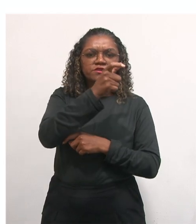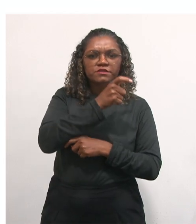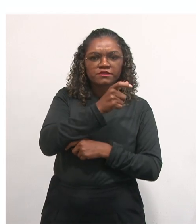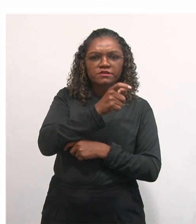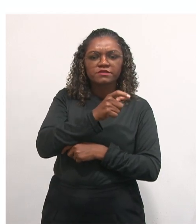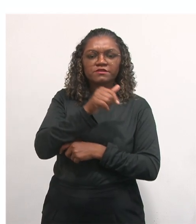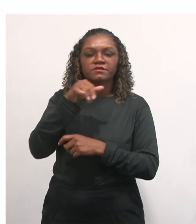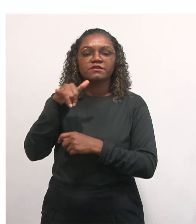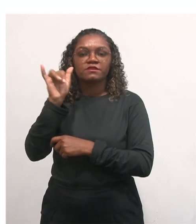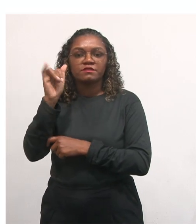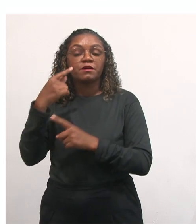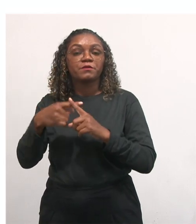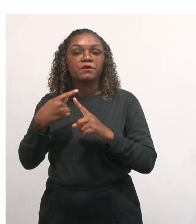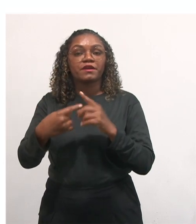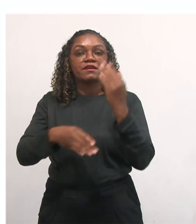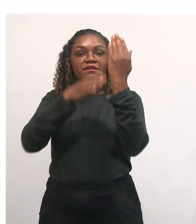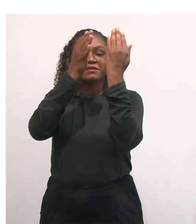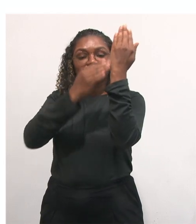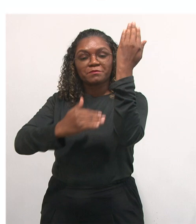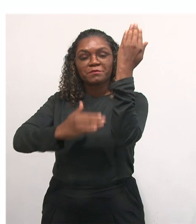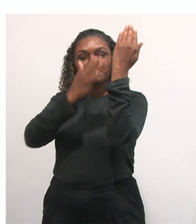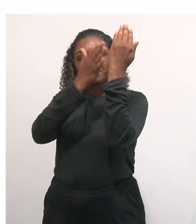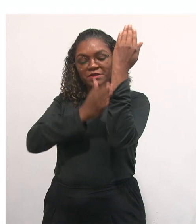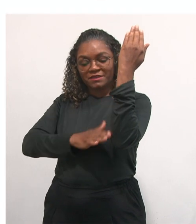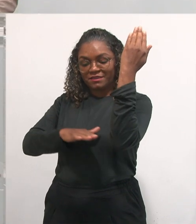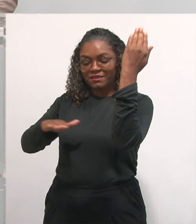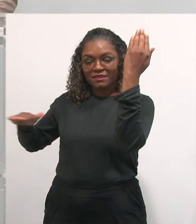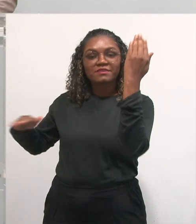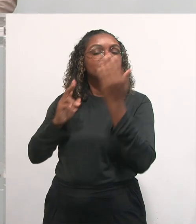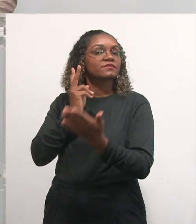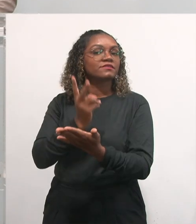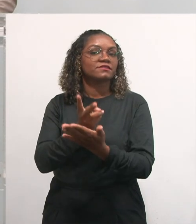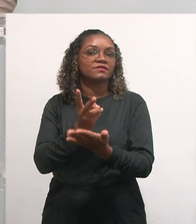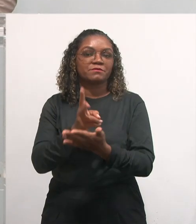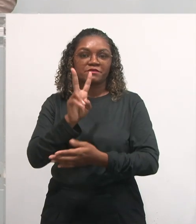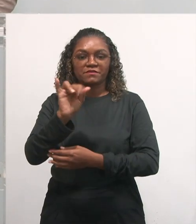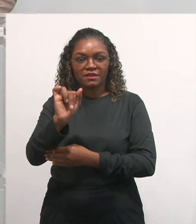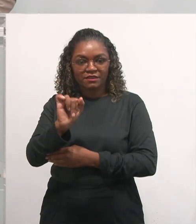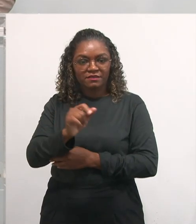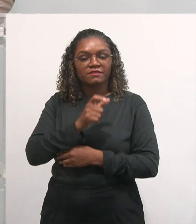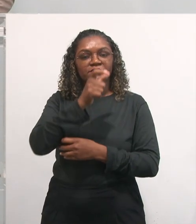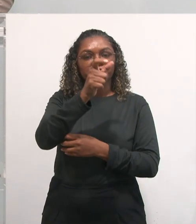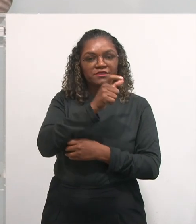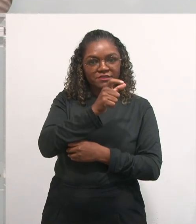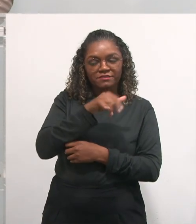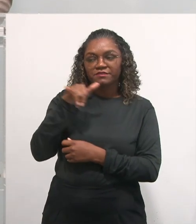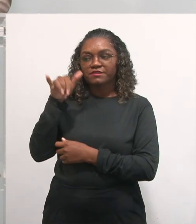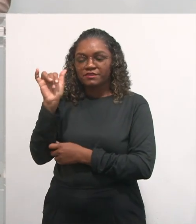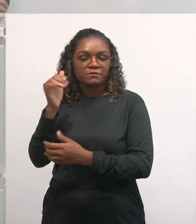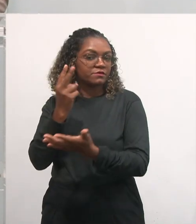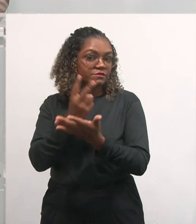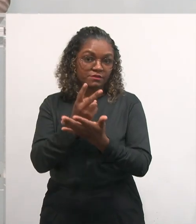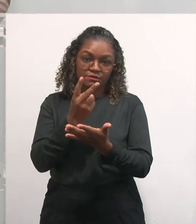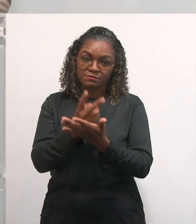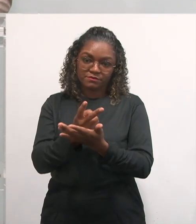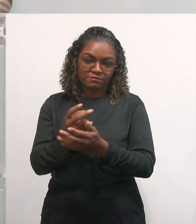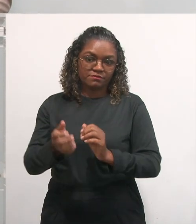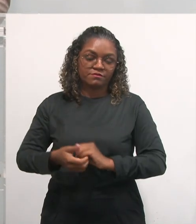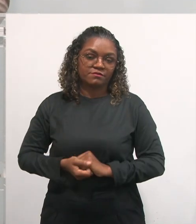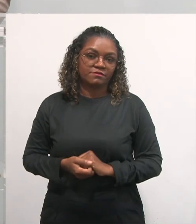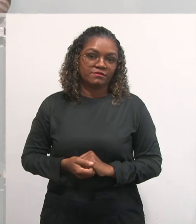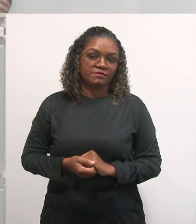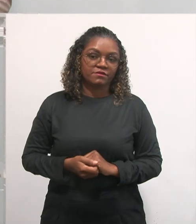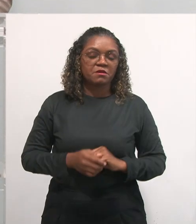plano cartesiano, ok? Plano cartesiano, ele sempre vai trabalhar com o eixo x, o eixo y. Não importa quais sejam